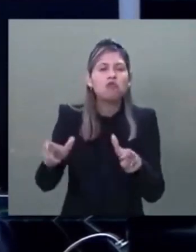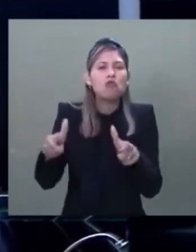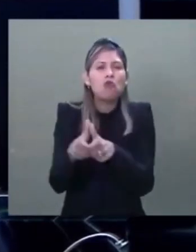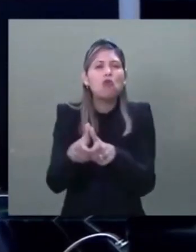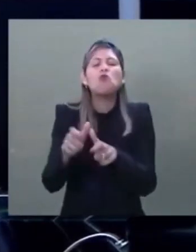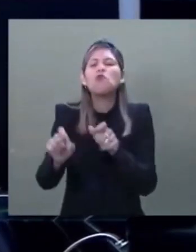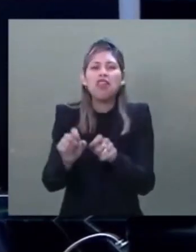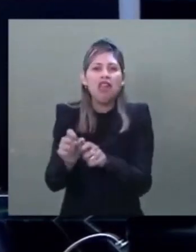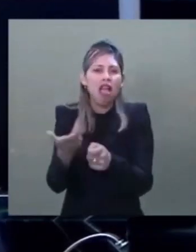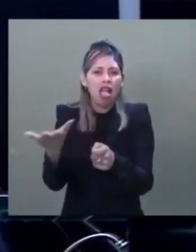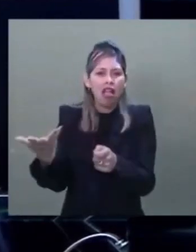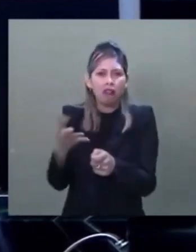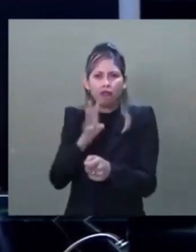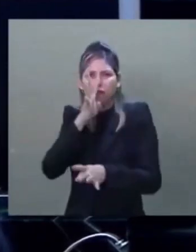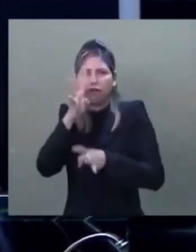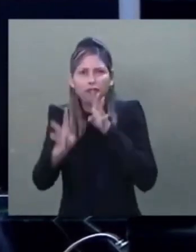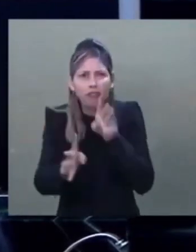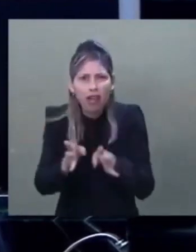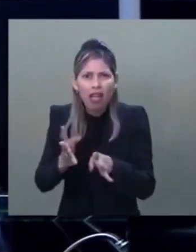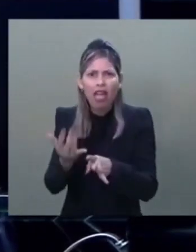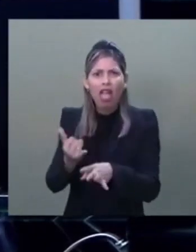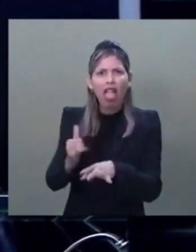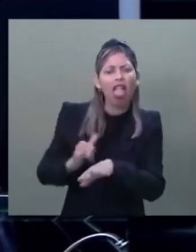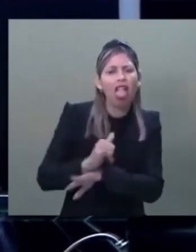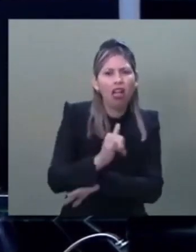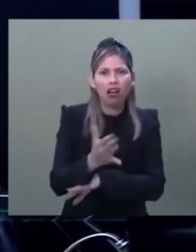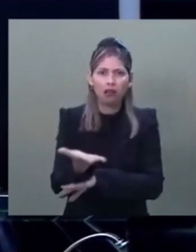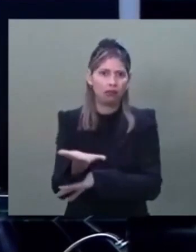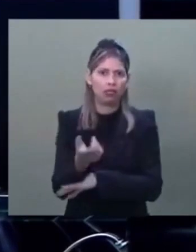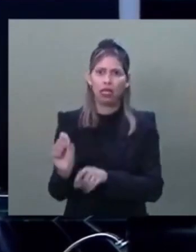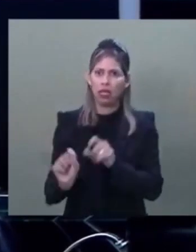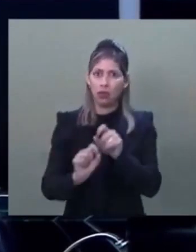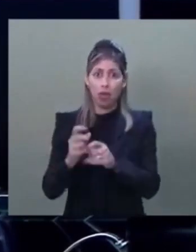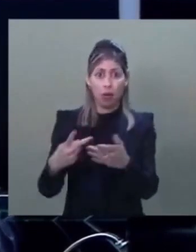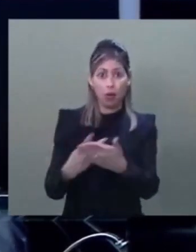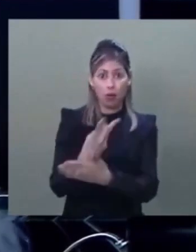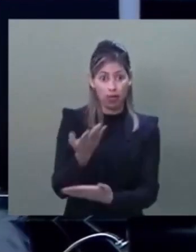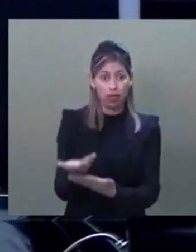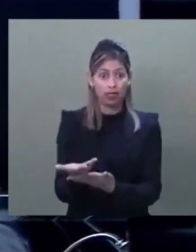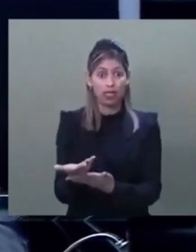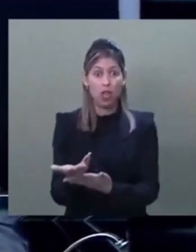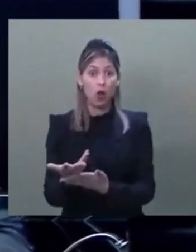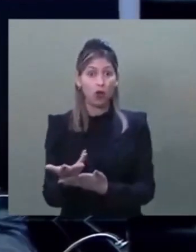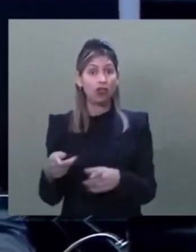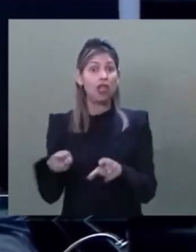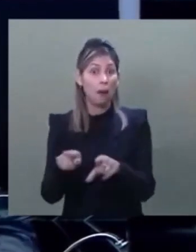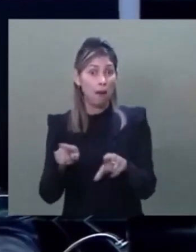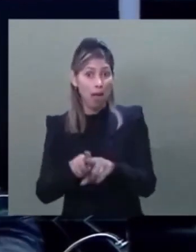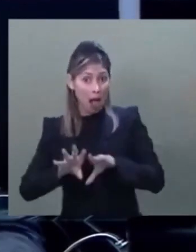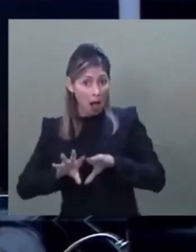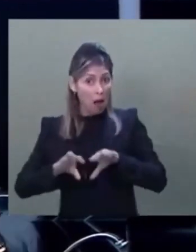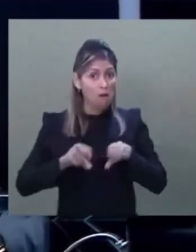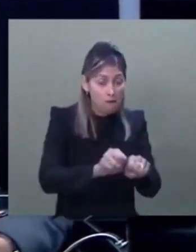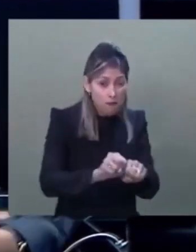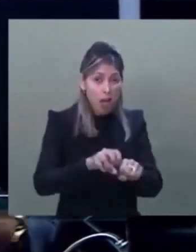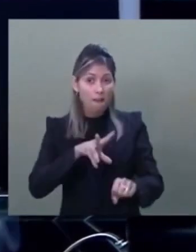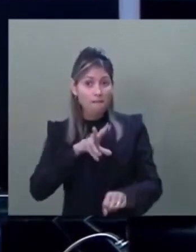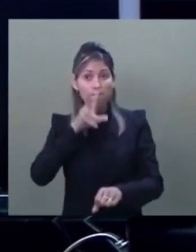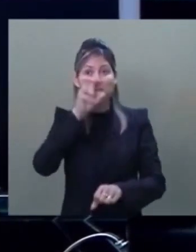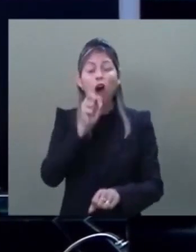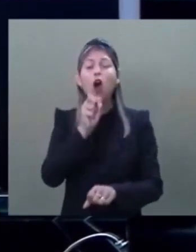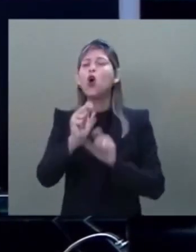não irá imposto à vontade por meio da barbárie, da força e de atos criminosos.